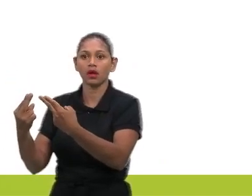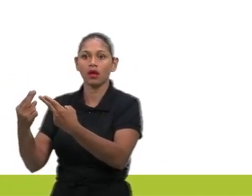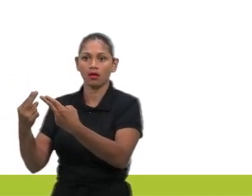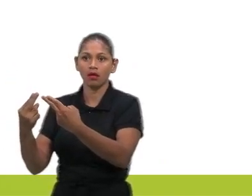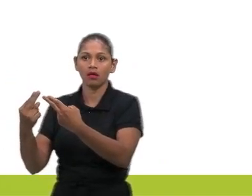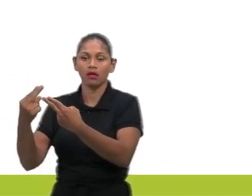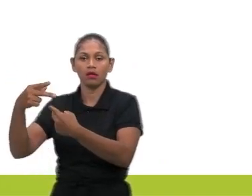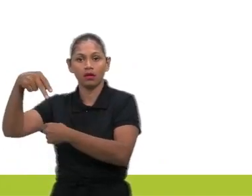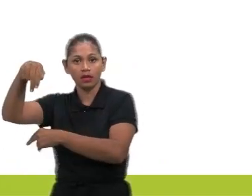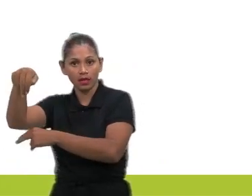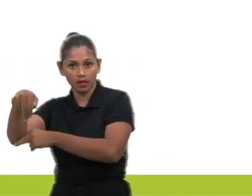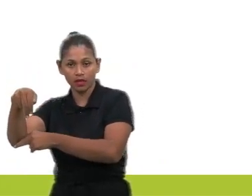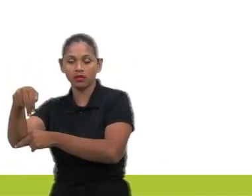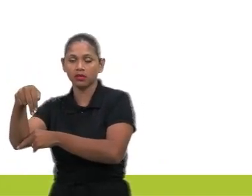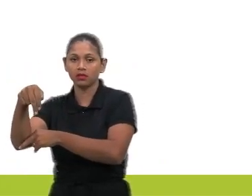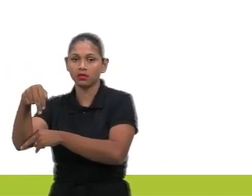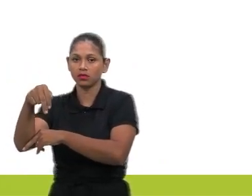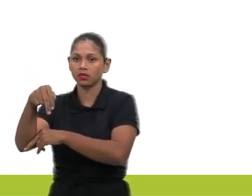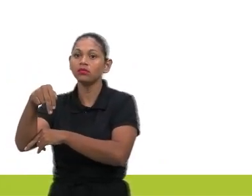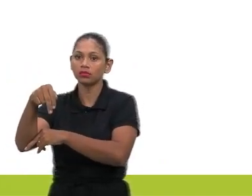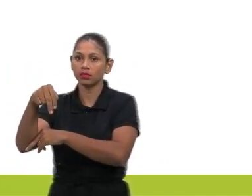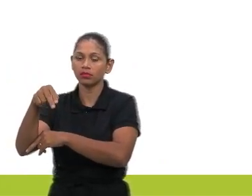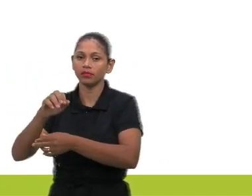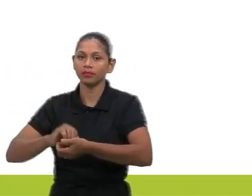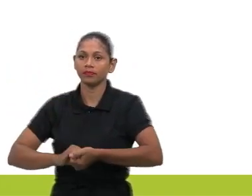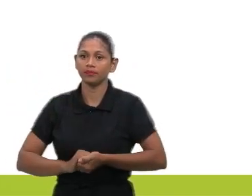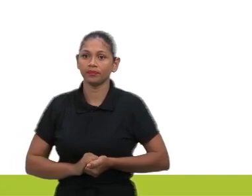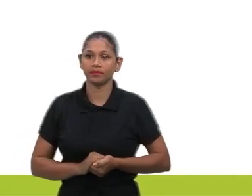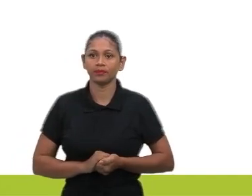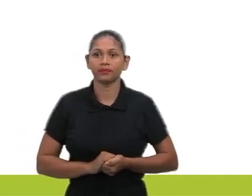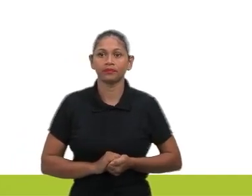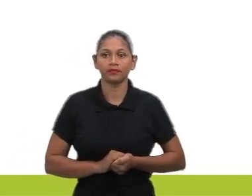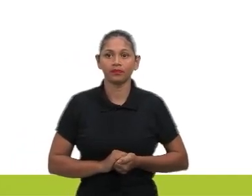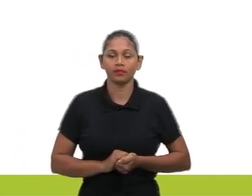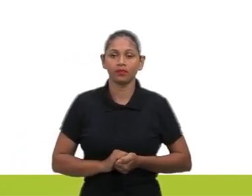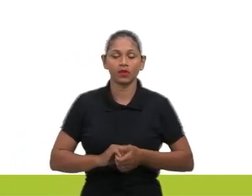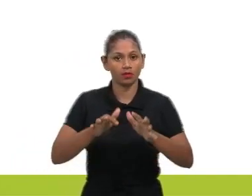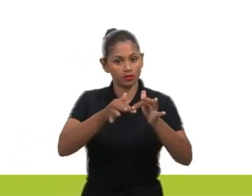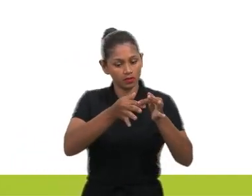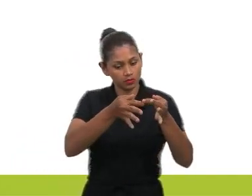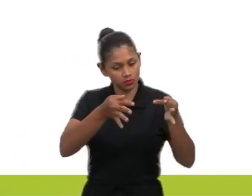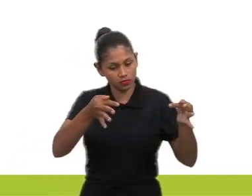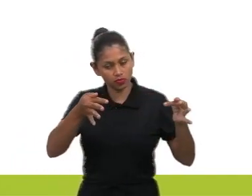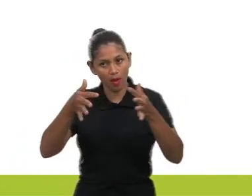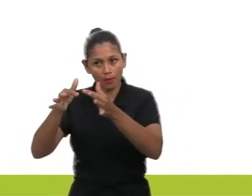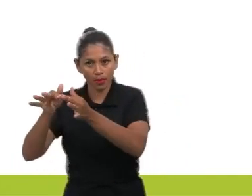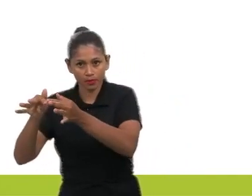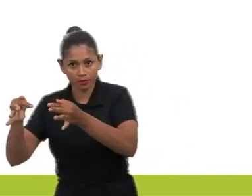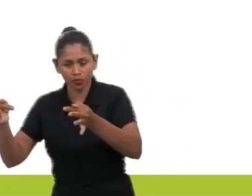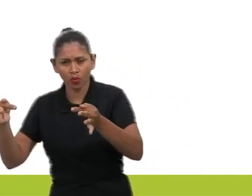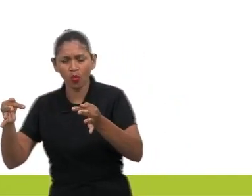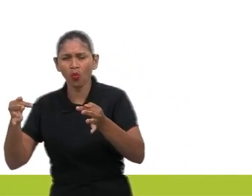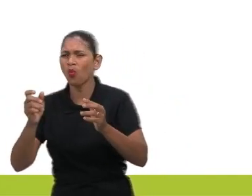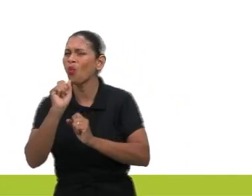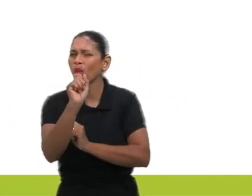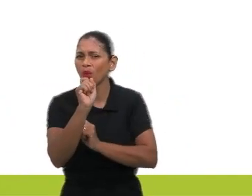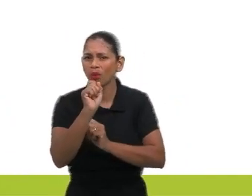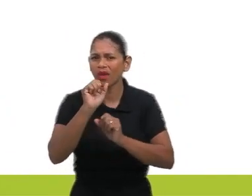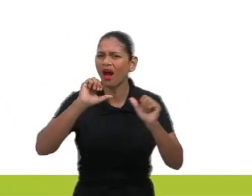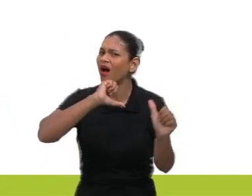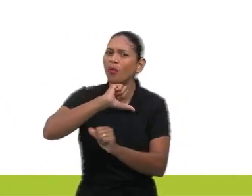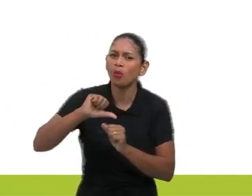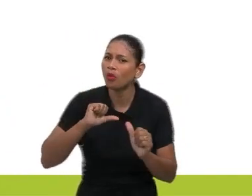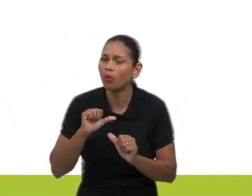de repetições ou comandos que você vai fazer, tá bom? Então essas são as fórmulas utilizadas. O que muda de um para outro? O que muda é